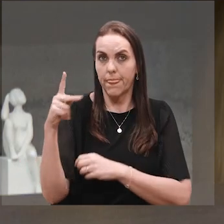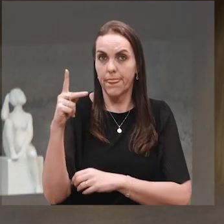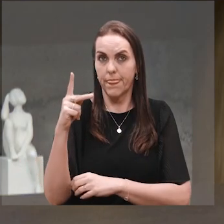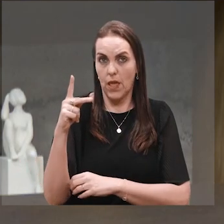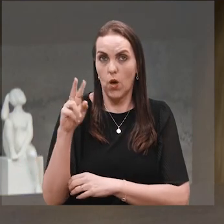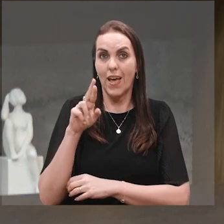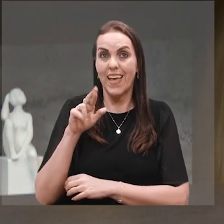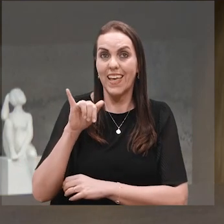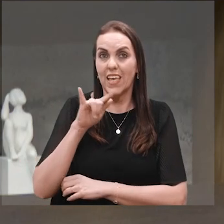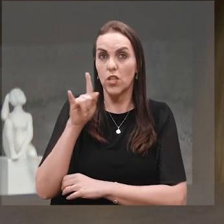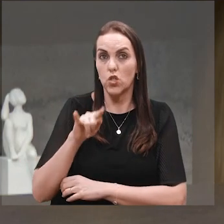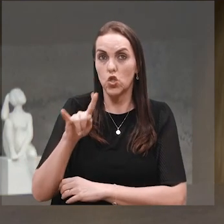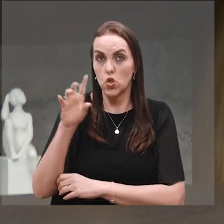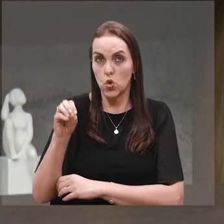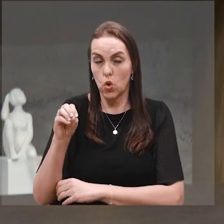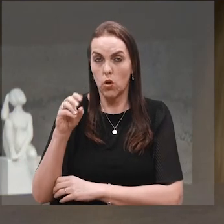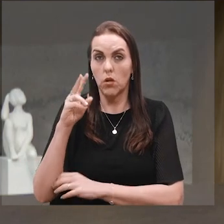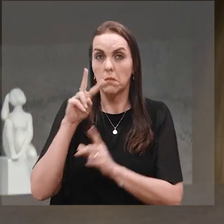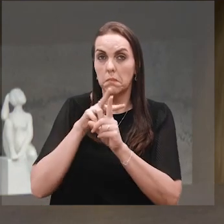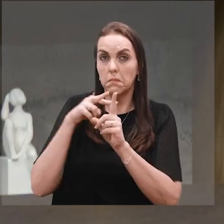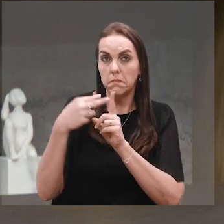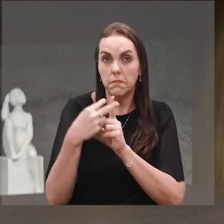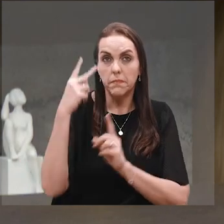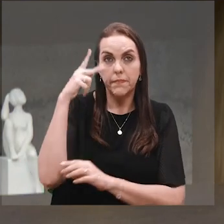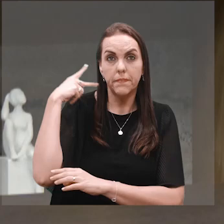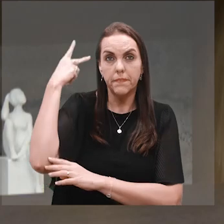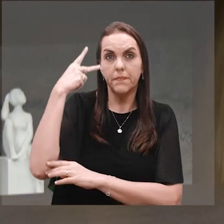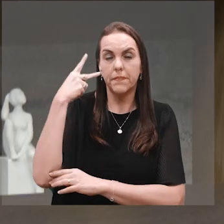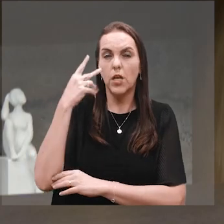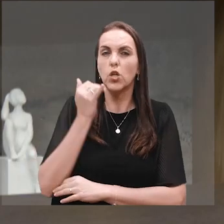relação ao desvio-riço, do ponto de vista de vereadora,